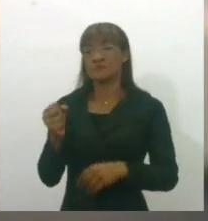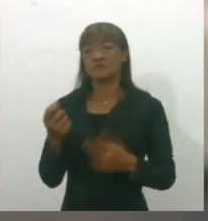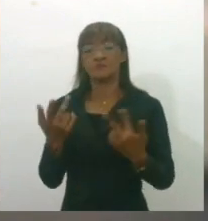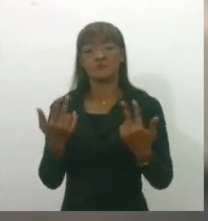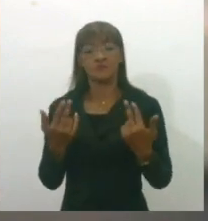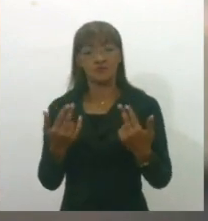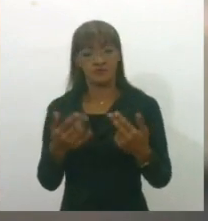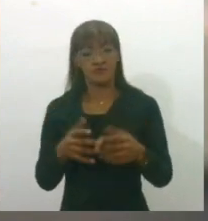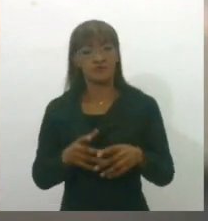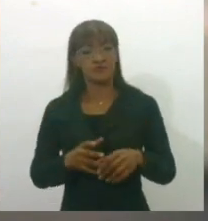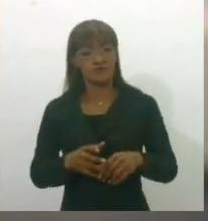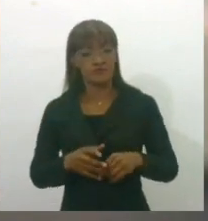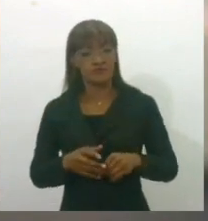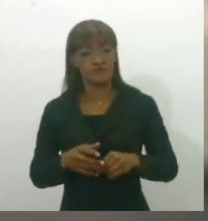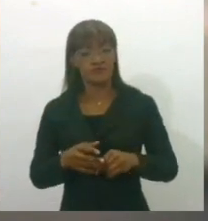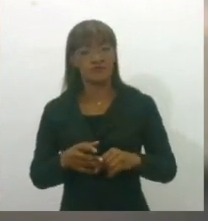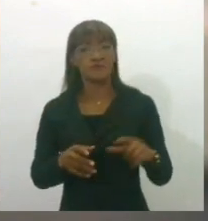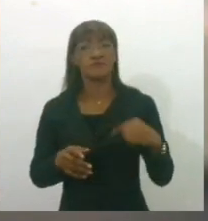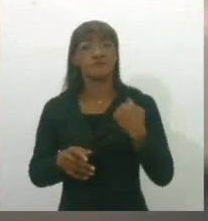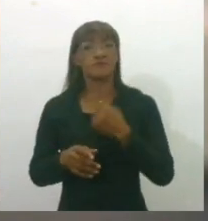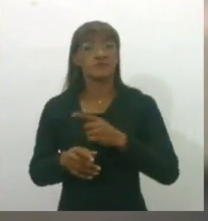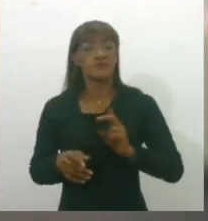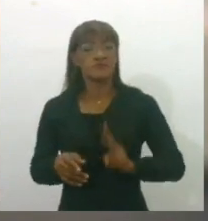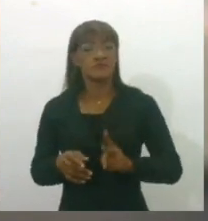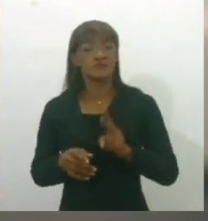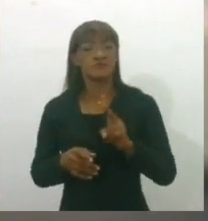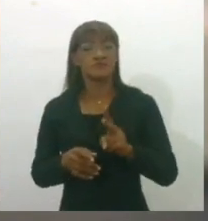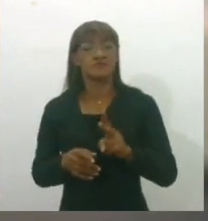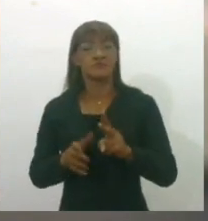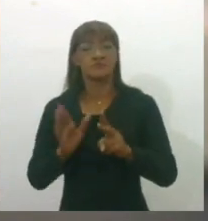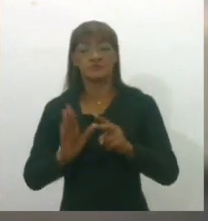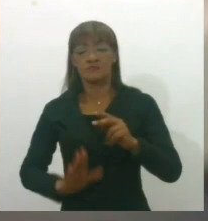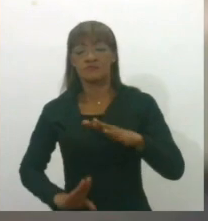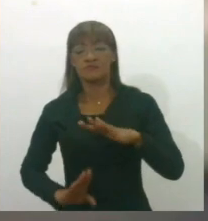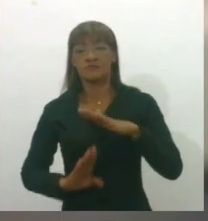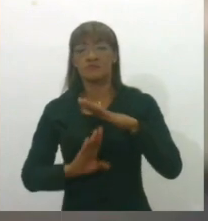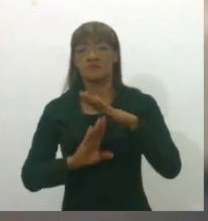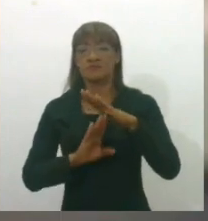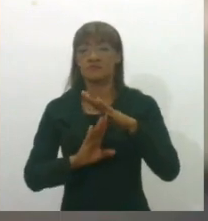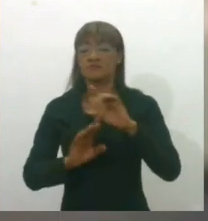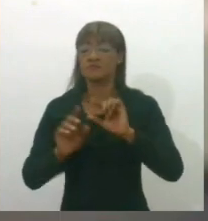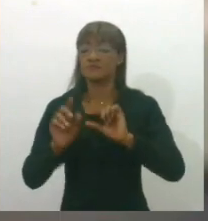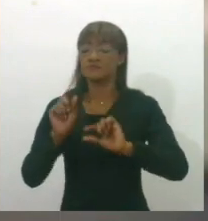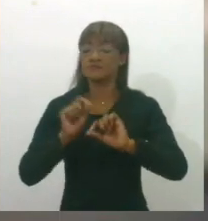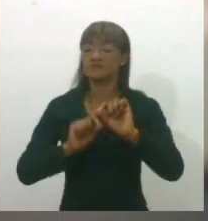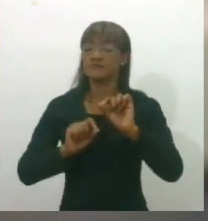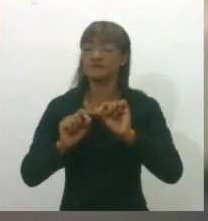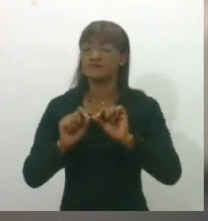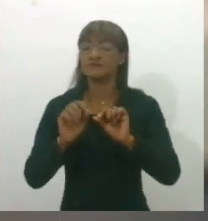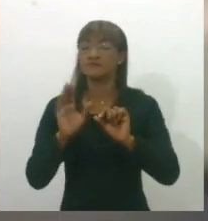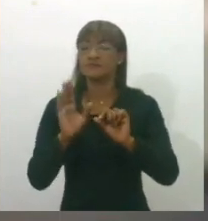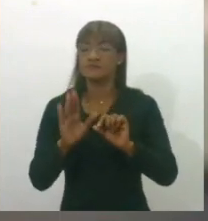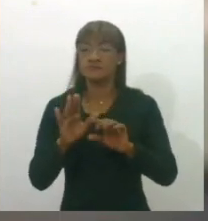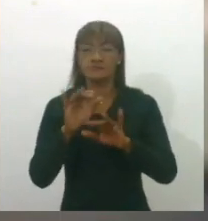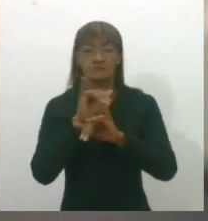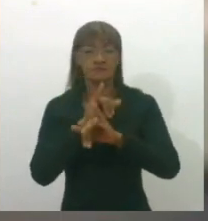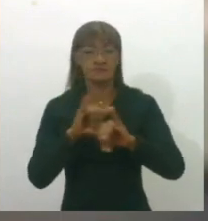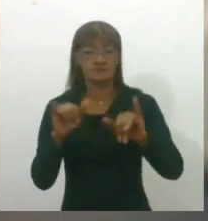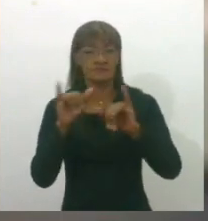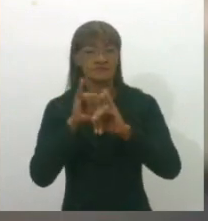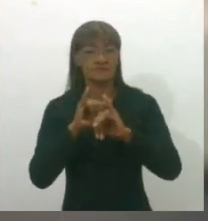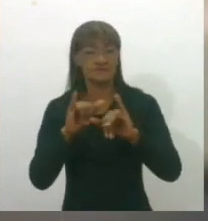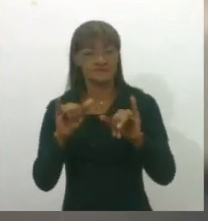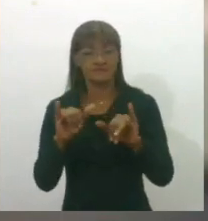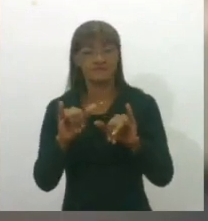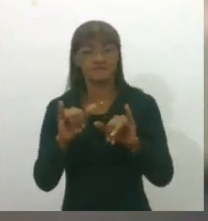sempre está ali no limite da nossa criticidade e vale a pena lembrar, nós temos a